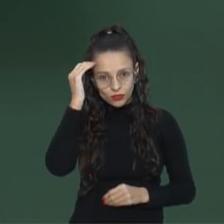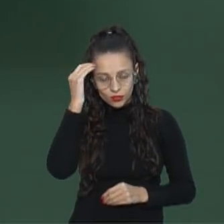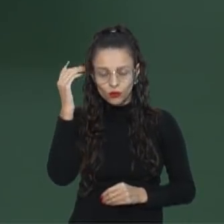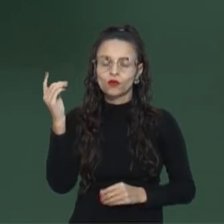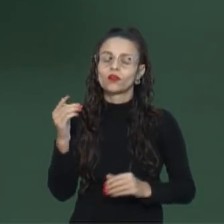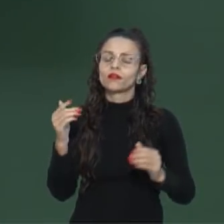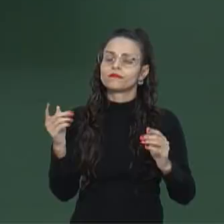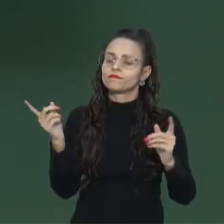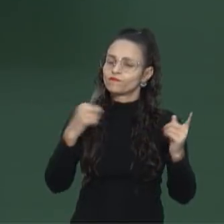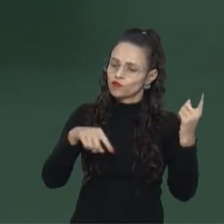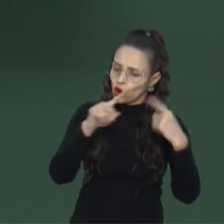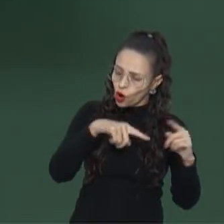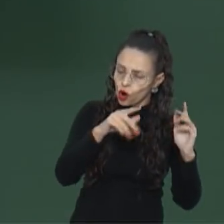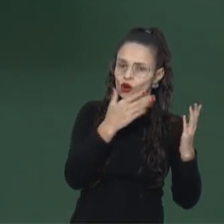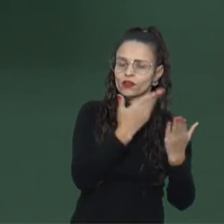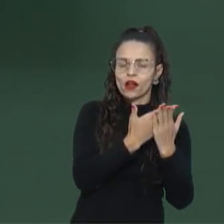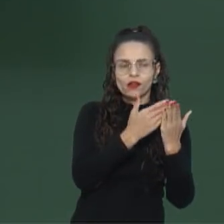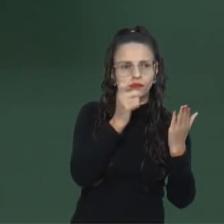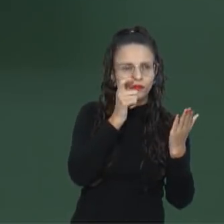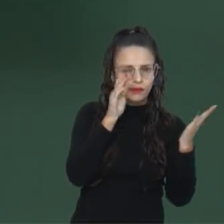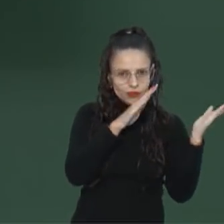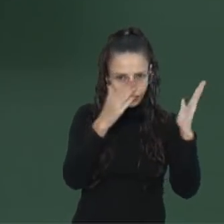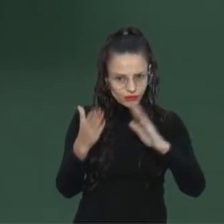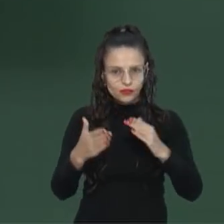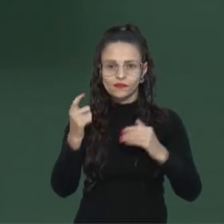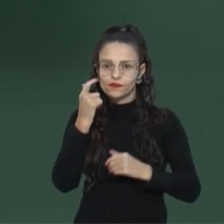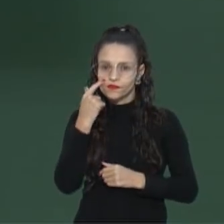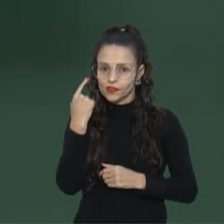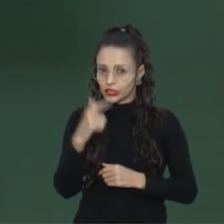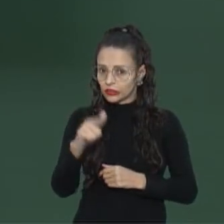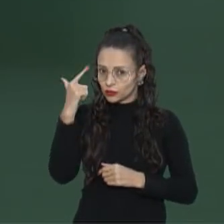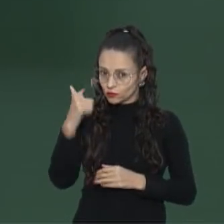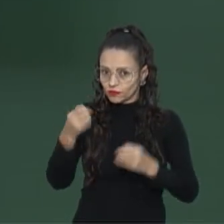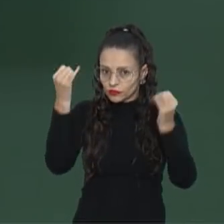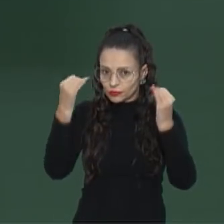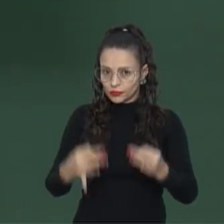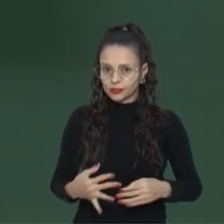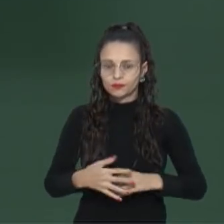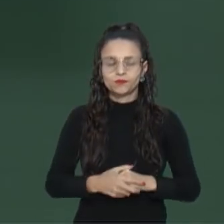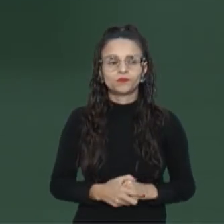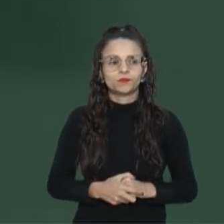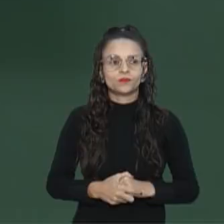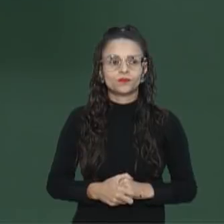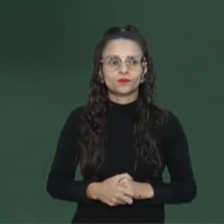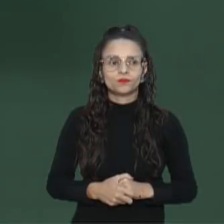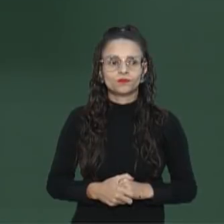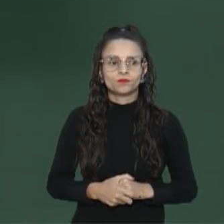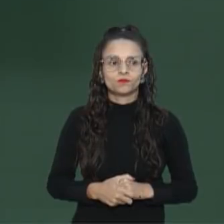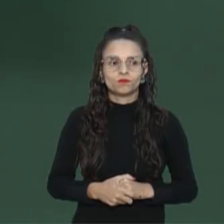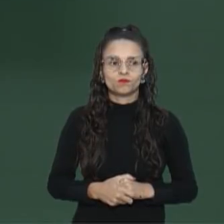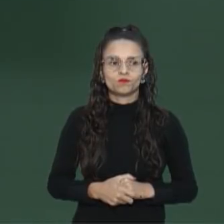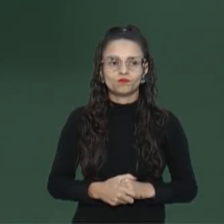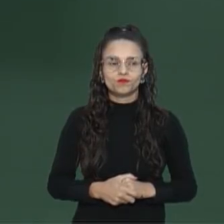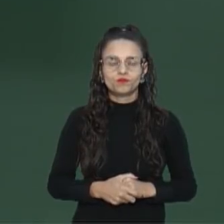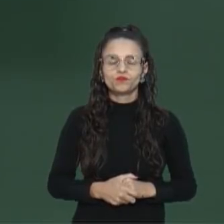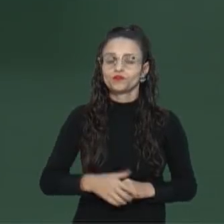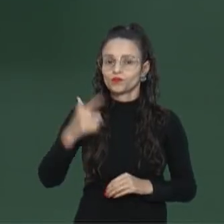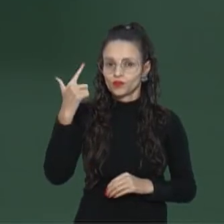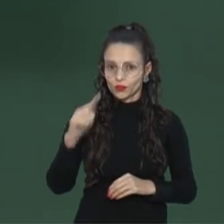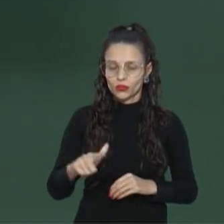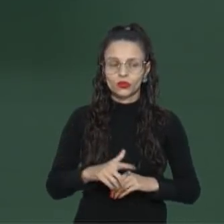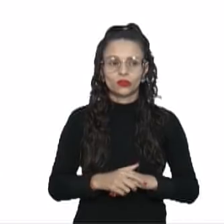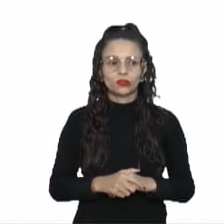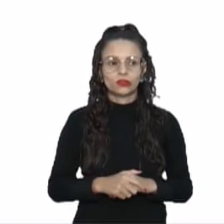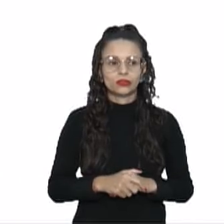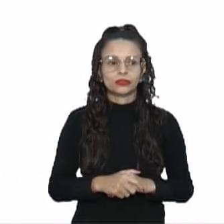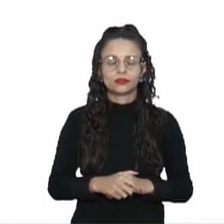aula, assiste de novo a parte que eu acabei de falar de classificações. Maravilha? Seguindo. Olá. De novo,